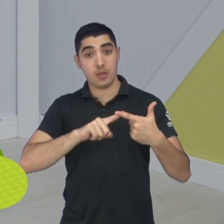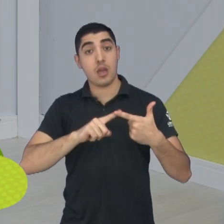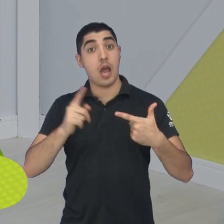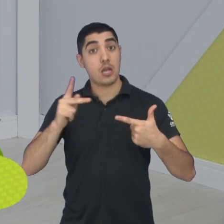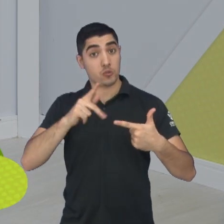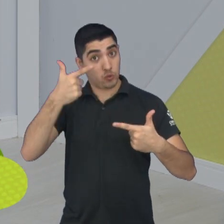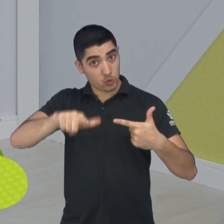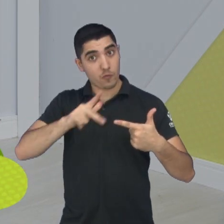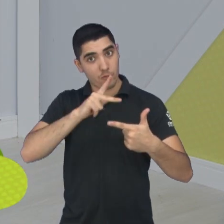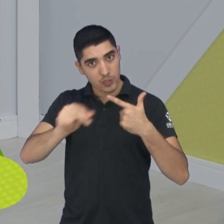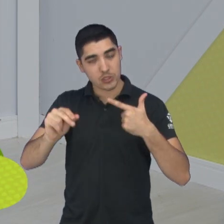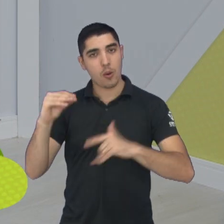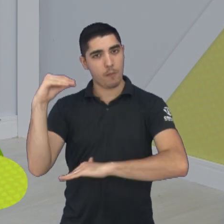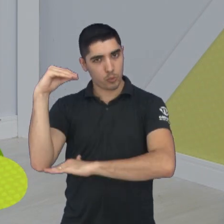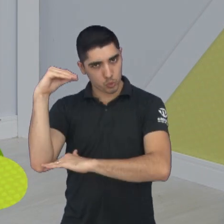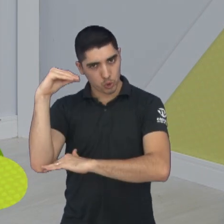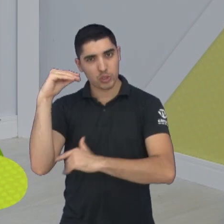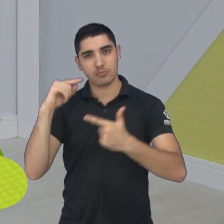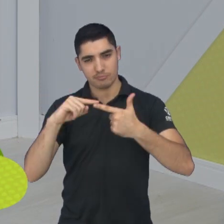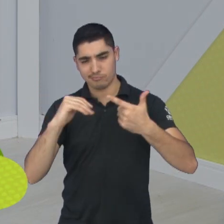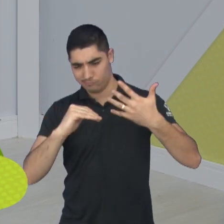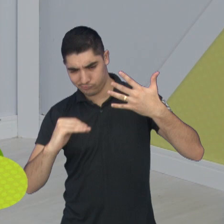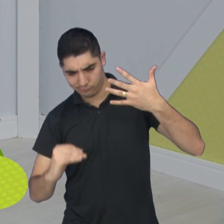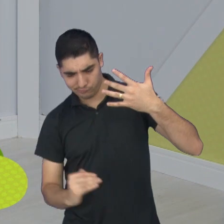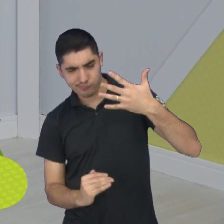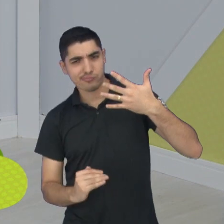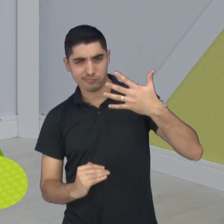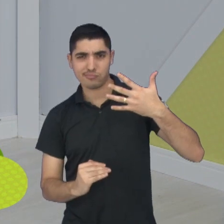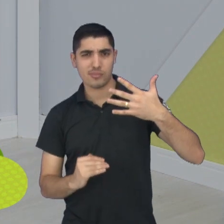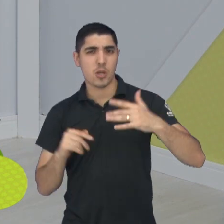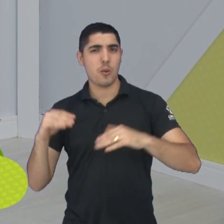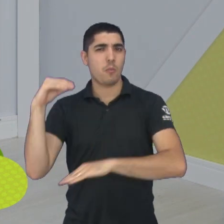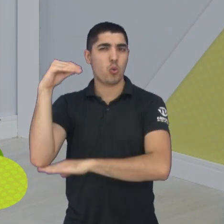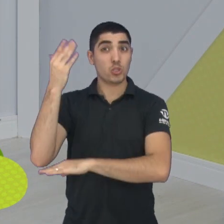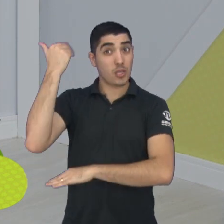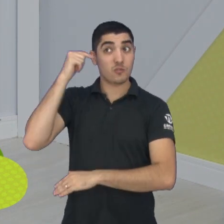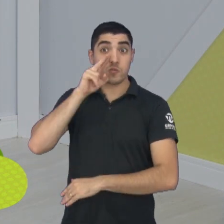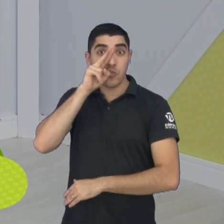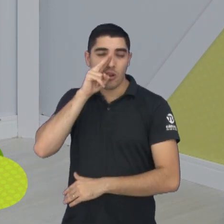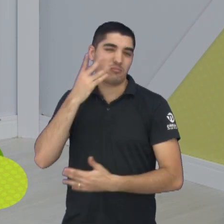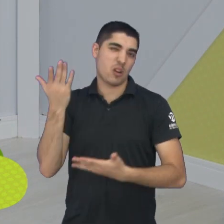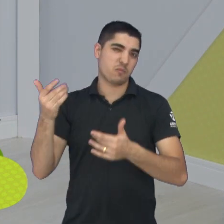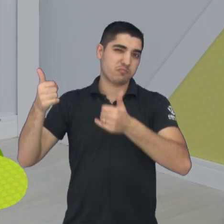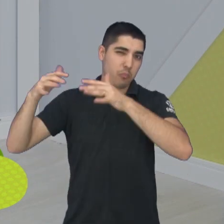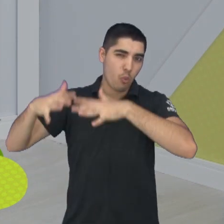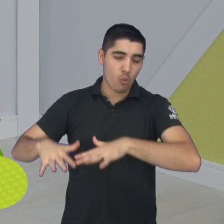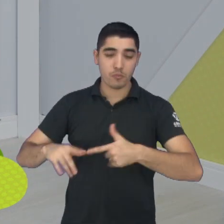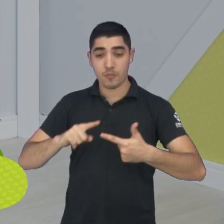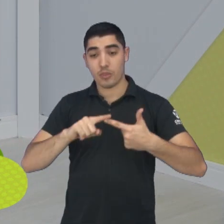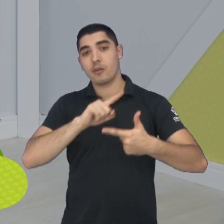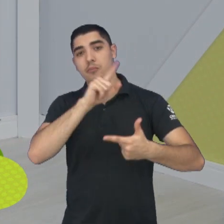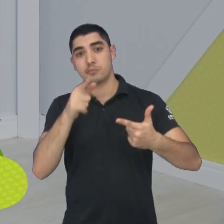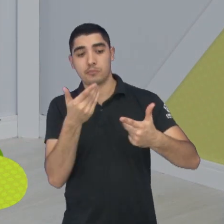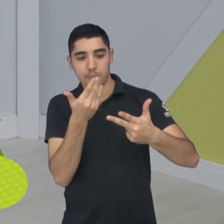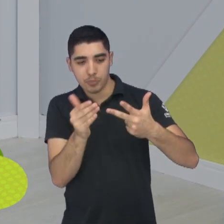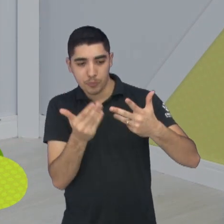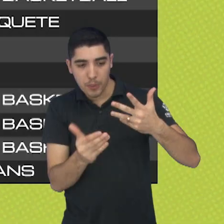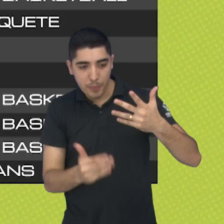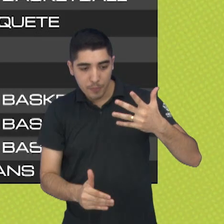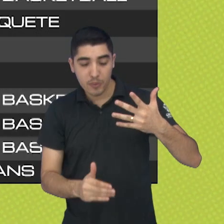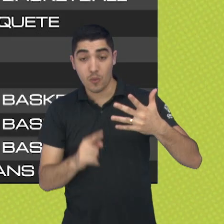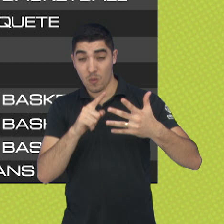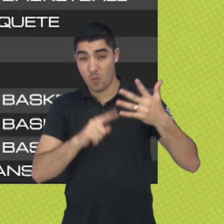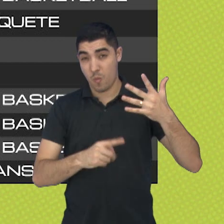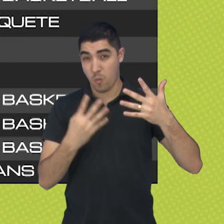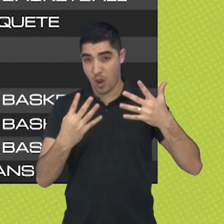voltou a vencer contra o Mogi, que também está lá embaixo. O Mogi já não tem mais aquele timaço que sempre teve, e aí veio a sequência de derrotas, 4 consecutivas, e